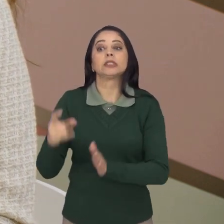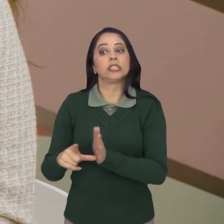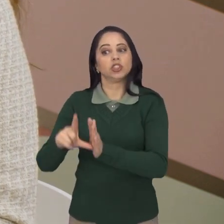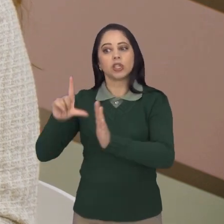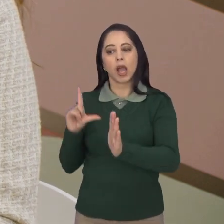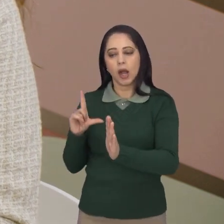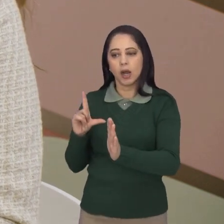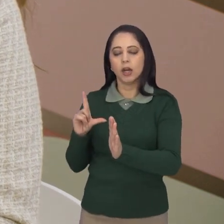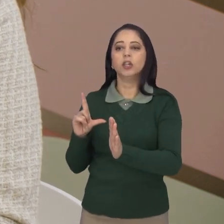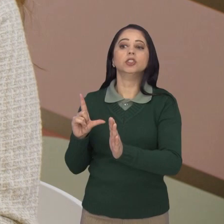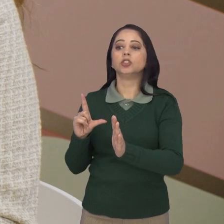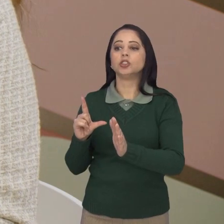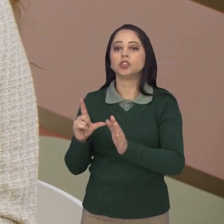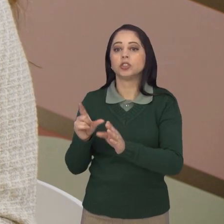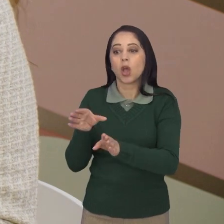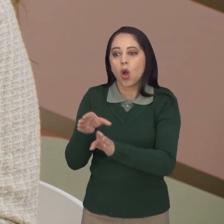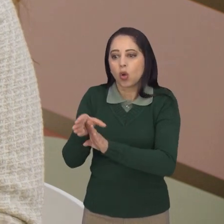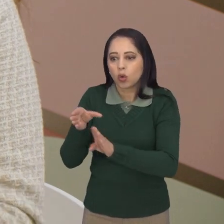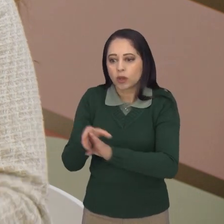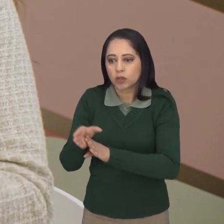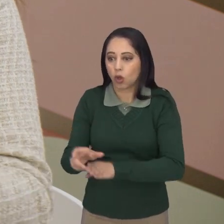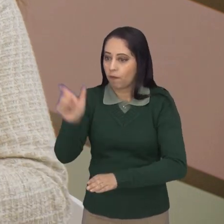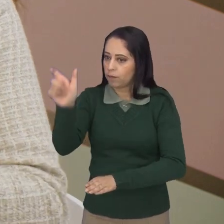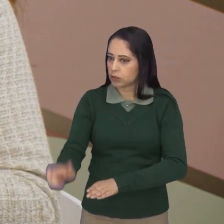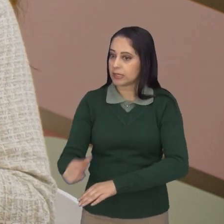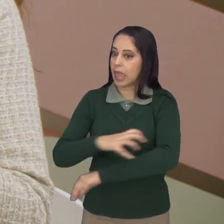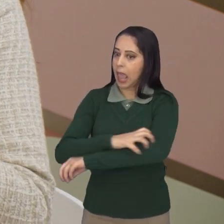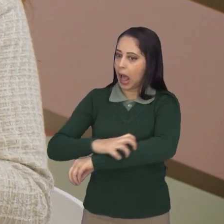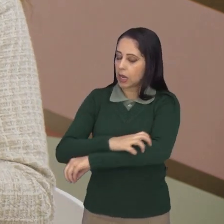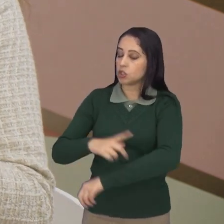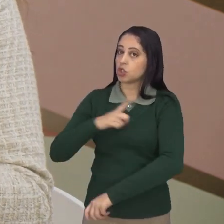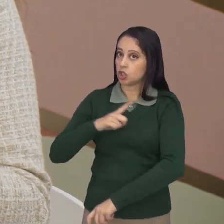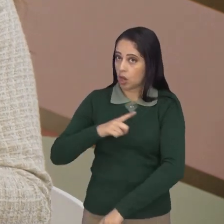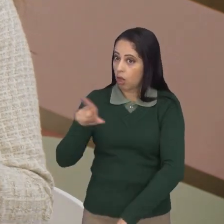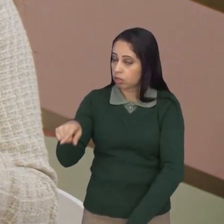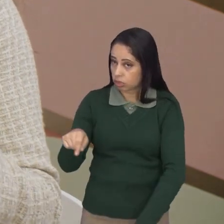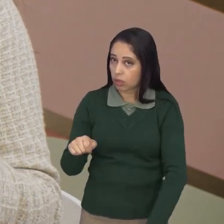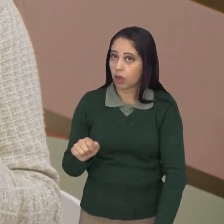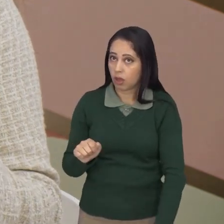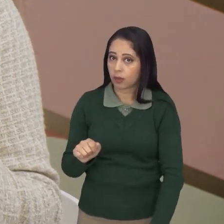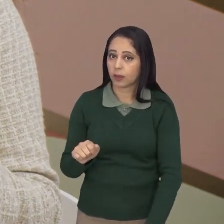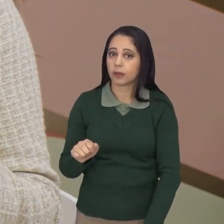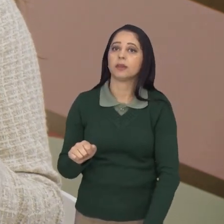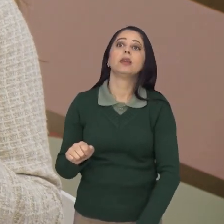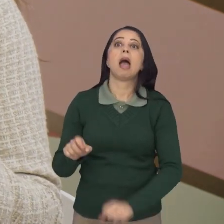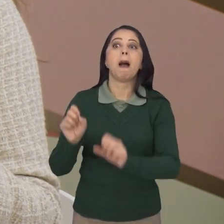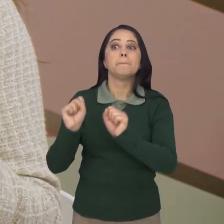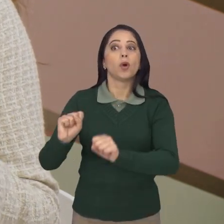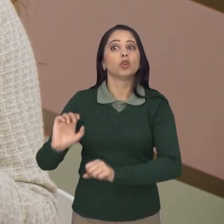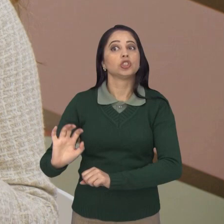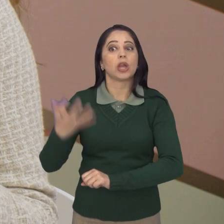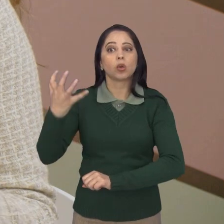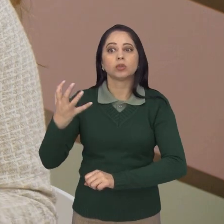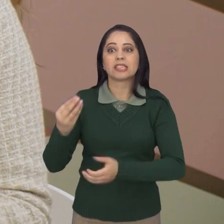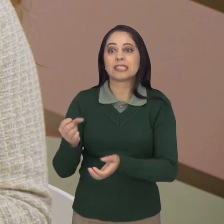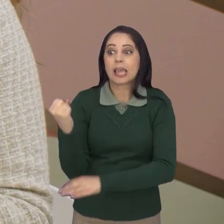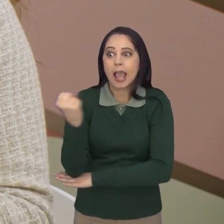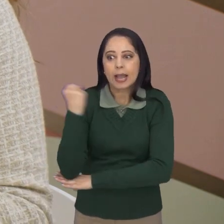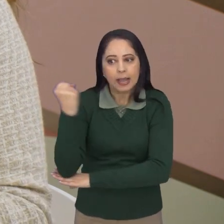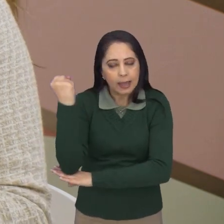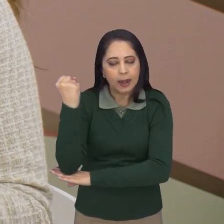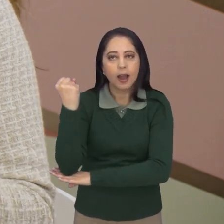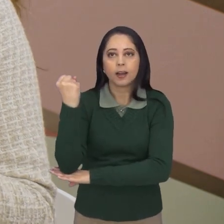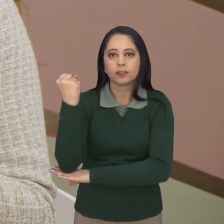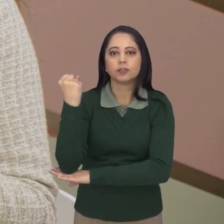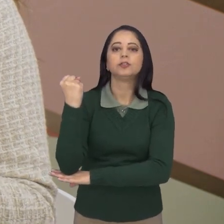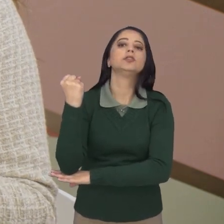correto, orientar o paciente que ele já teve ou ele pode vir a ter um potencial de desenvolver esse quadro mais